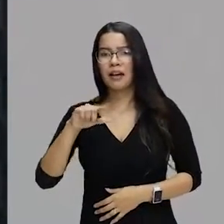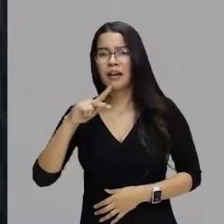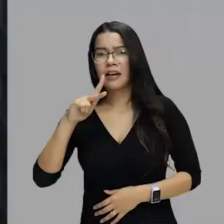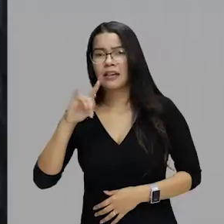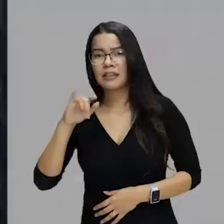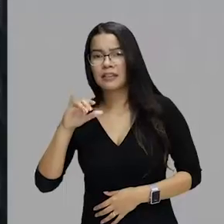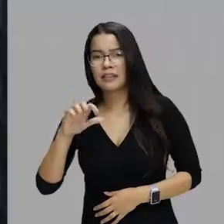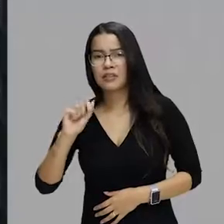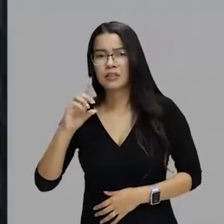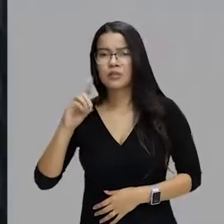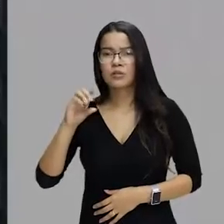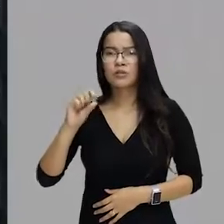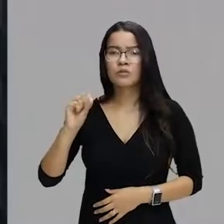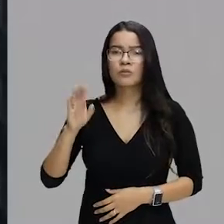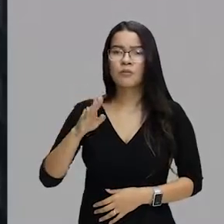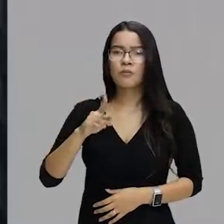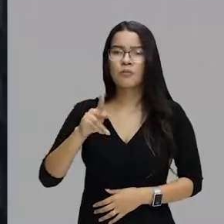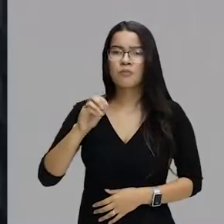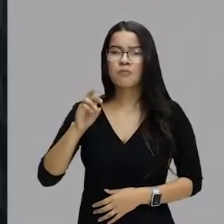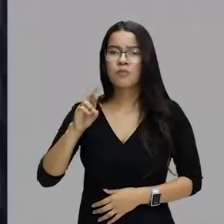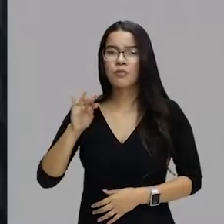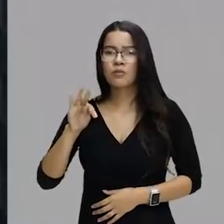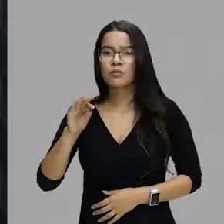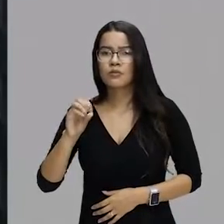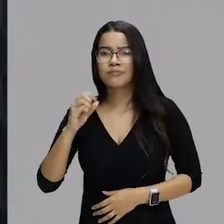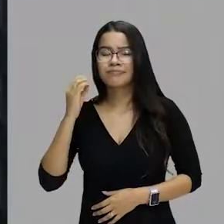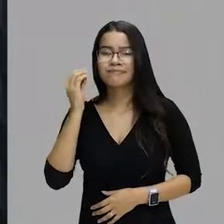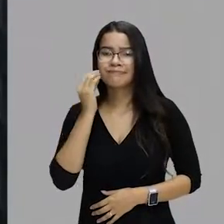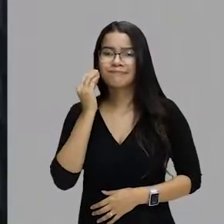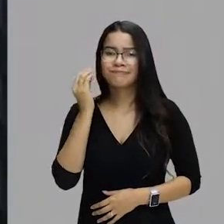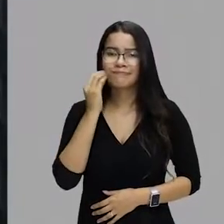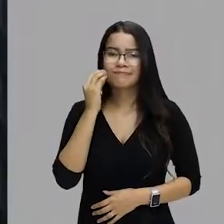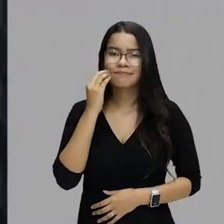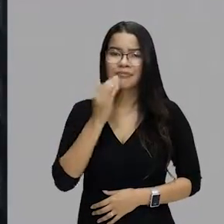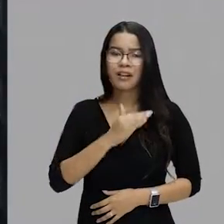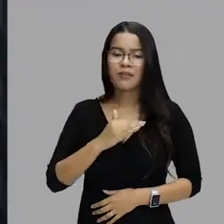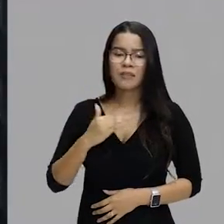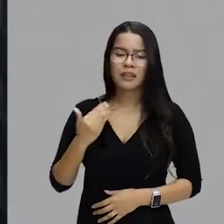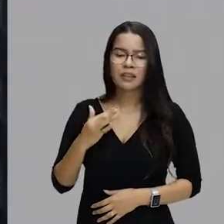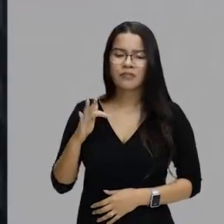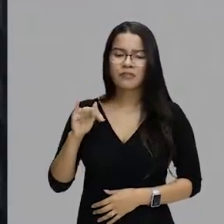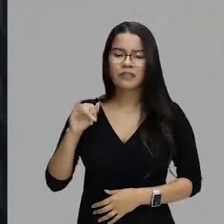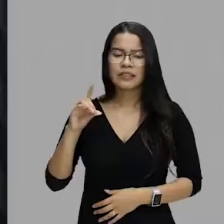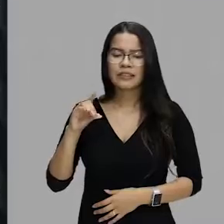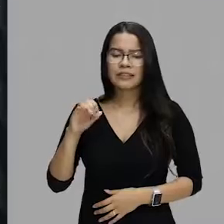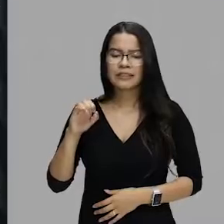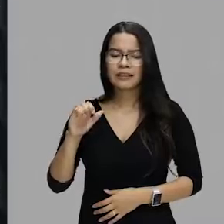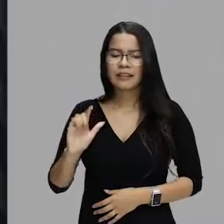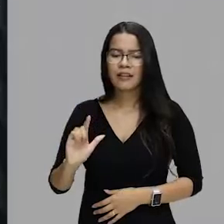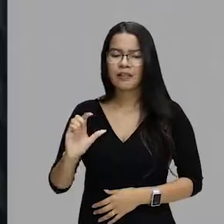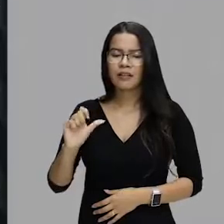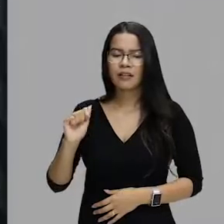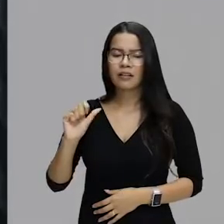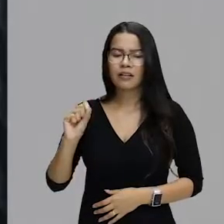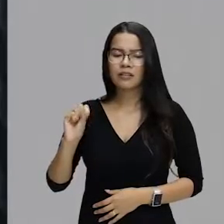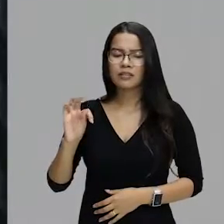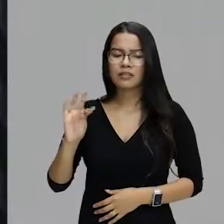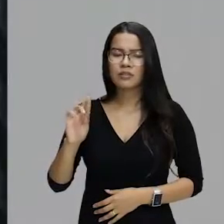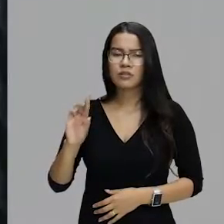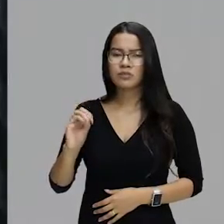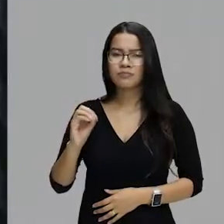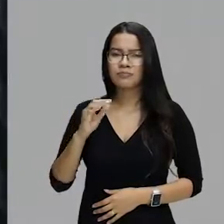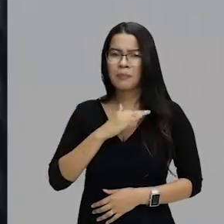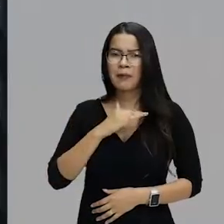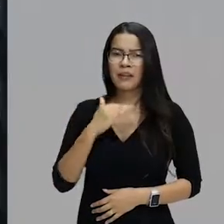dos Porcos para tentar assassinar o quê? Fidel Castro. Para tentar, evidentemente, eliminar o principal líder